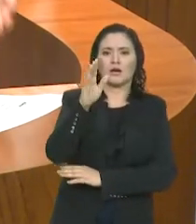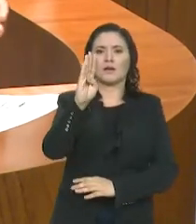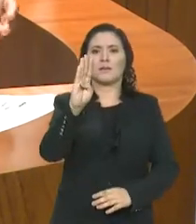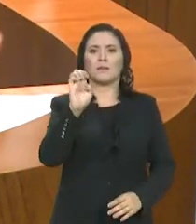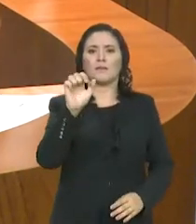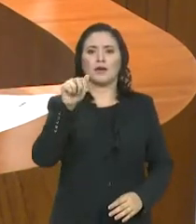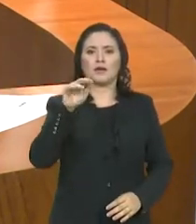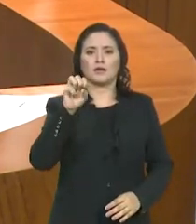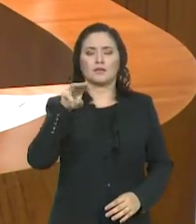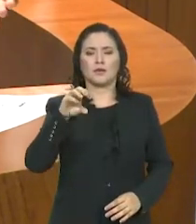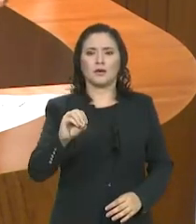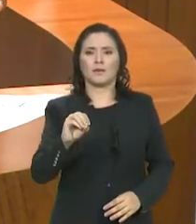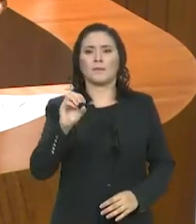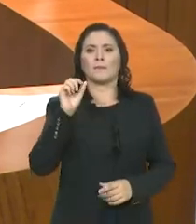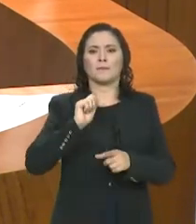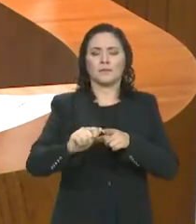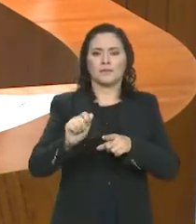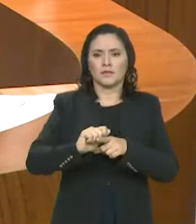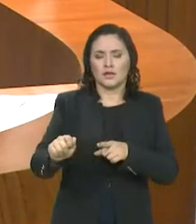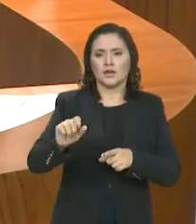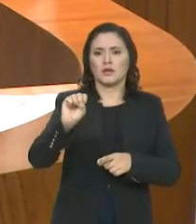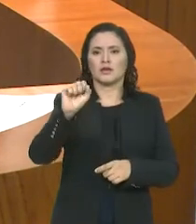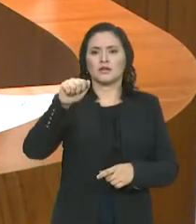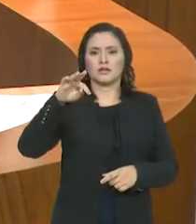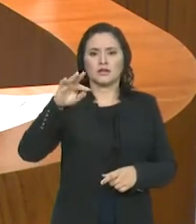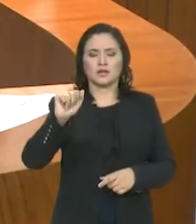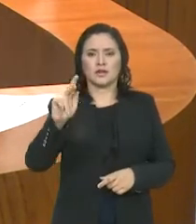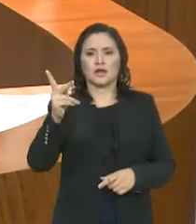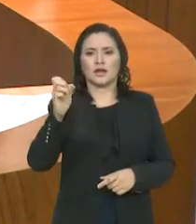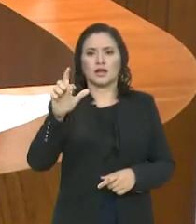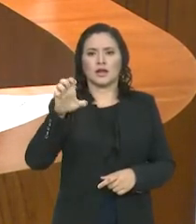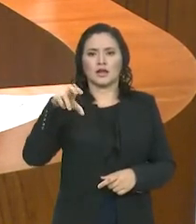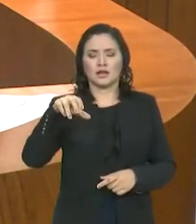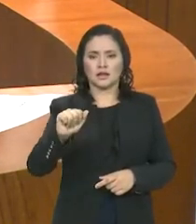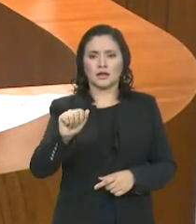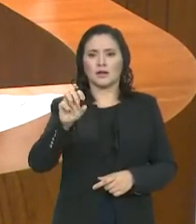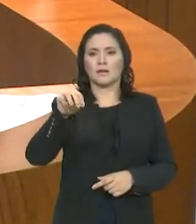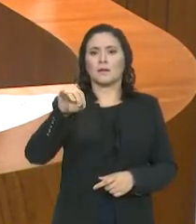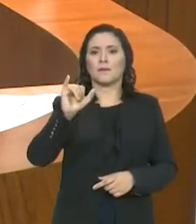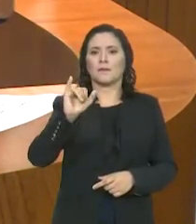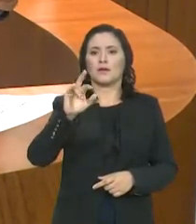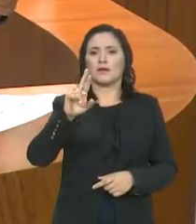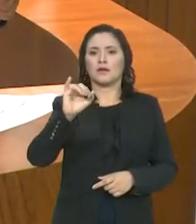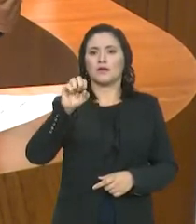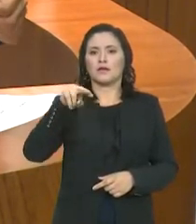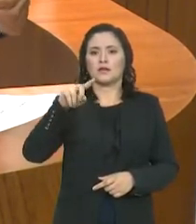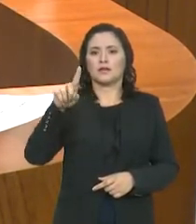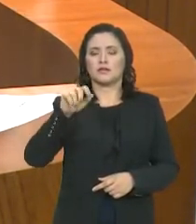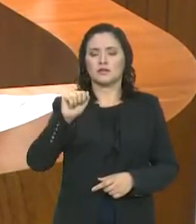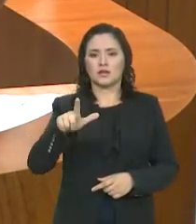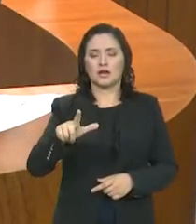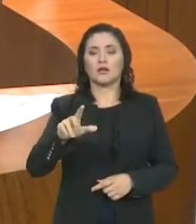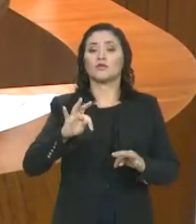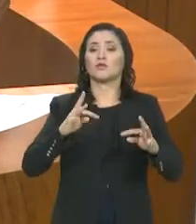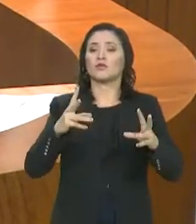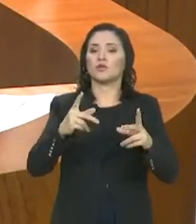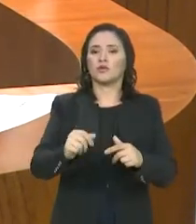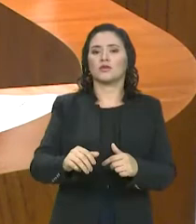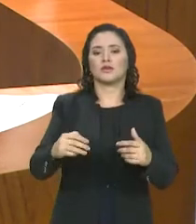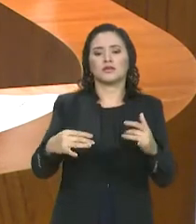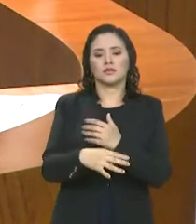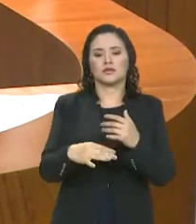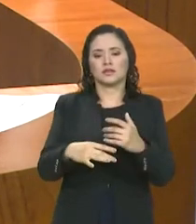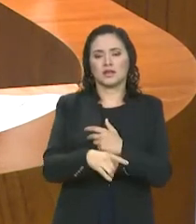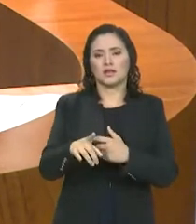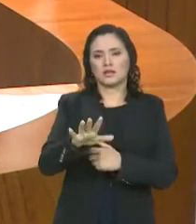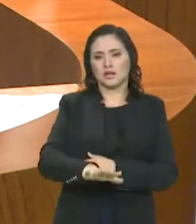Helena, Mirizal, todas as cidades da Baixada continuem contando com a luta do professor e deputado Wellington do Curso. Além disso,